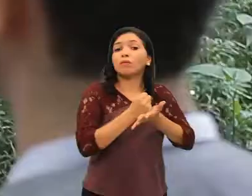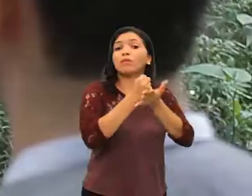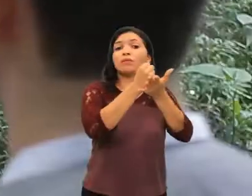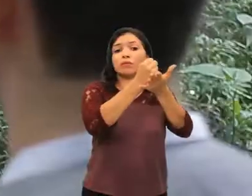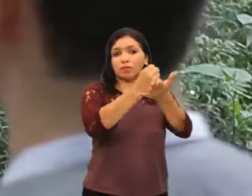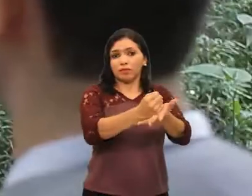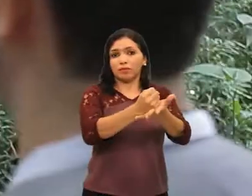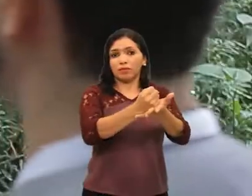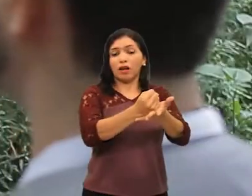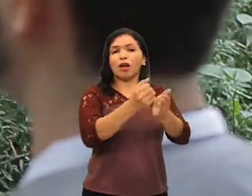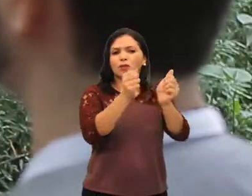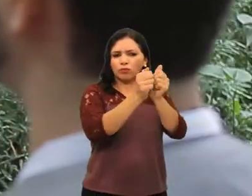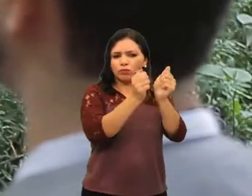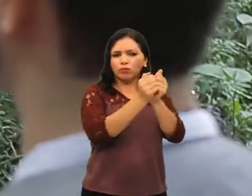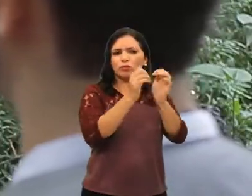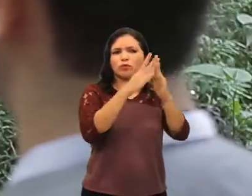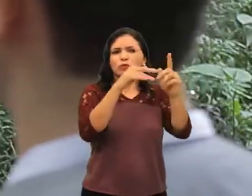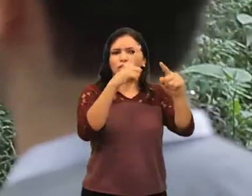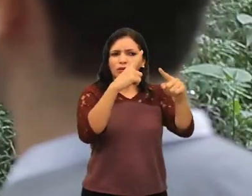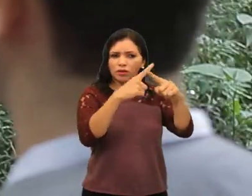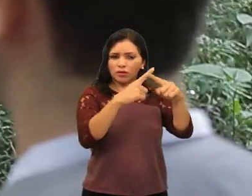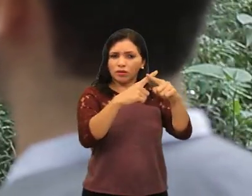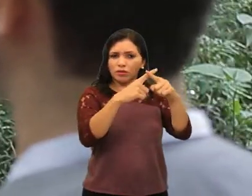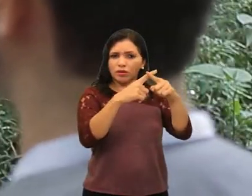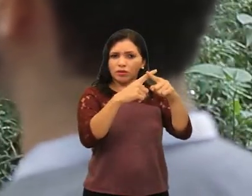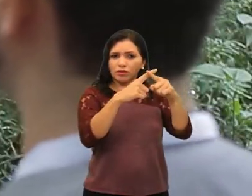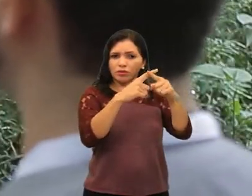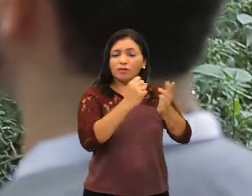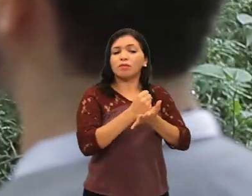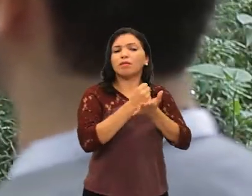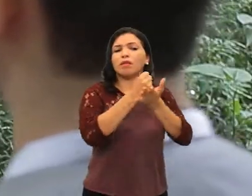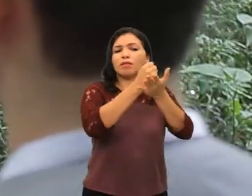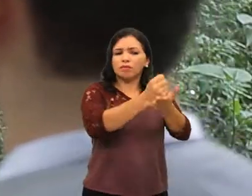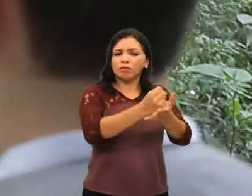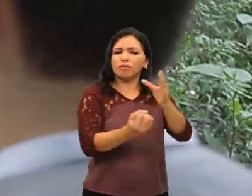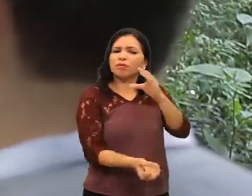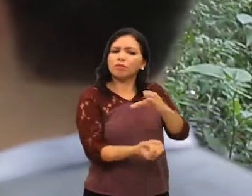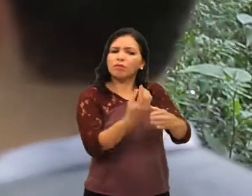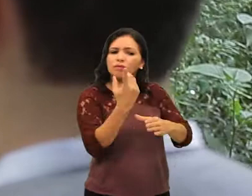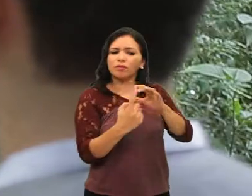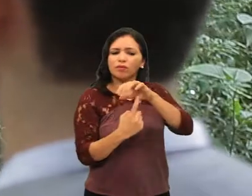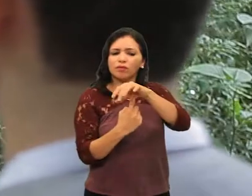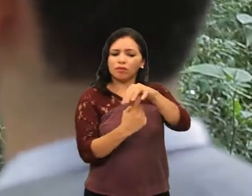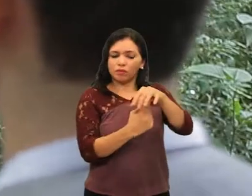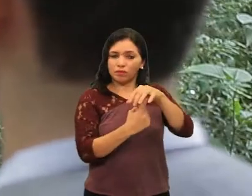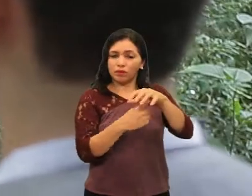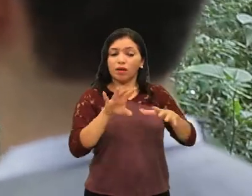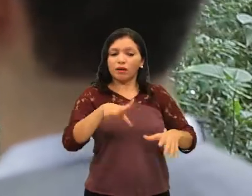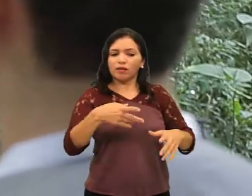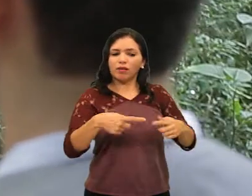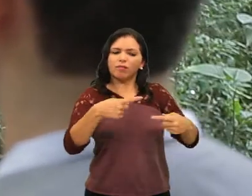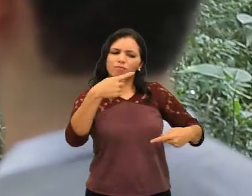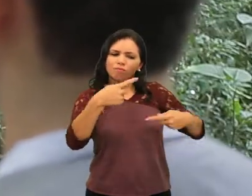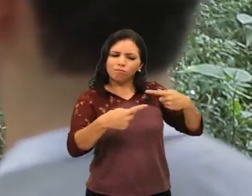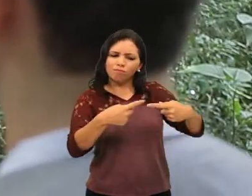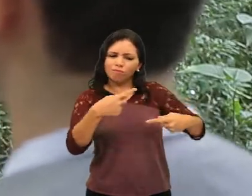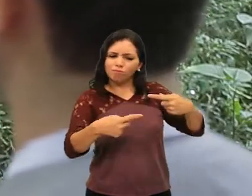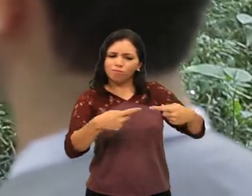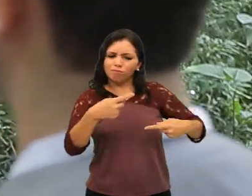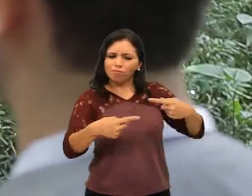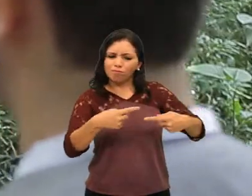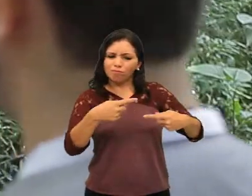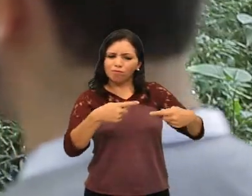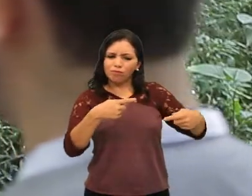ela também apoia, né, a criação desse parque. Então esse diálogo entre igreja,